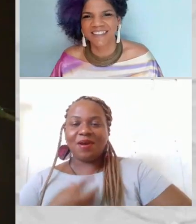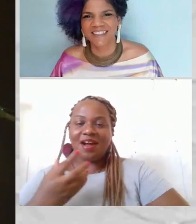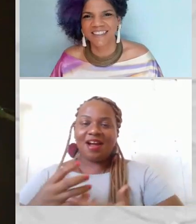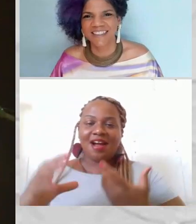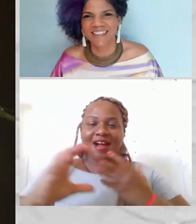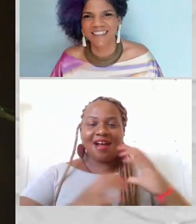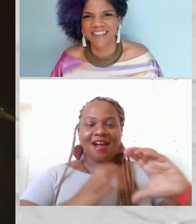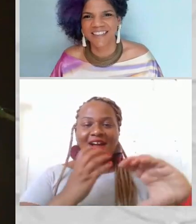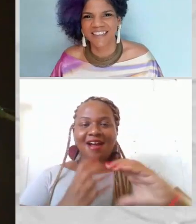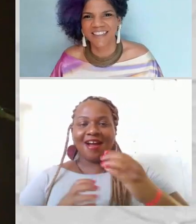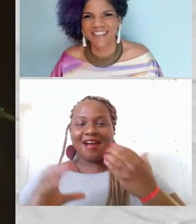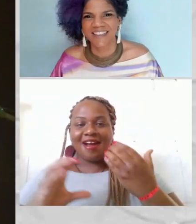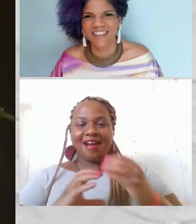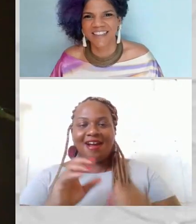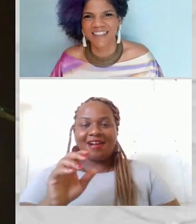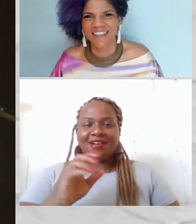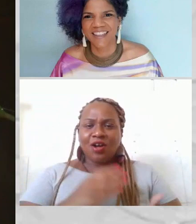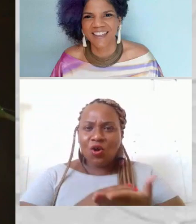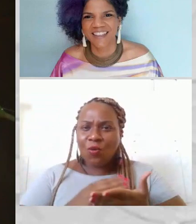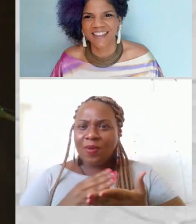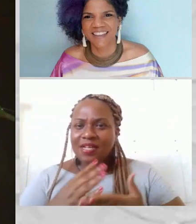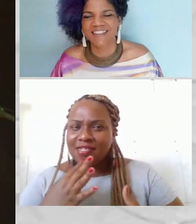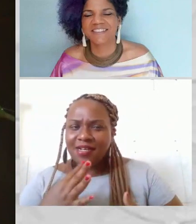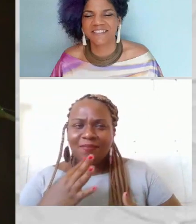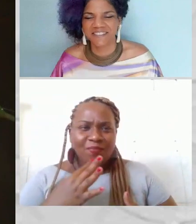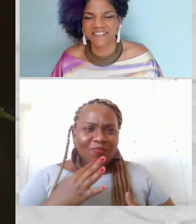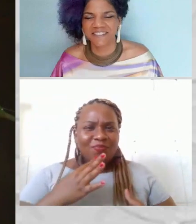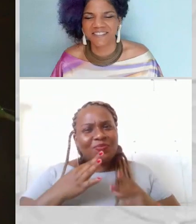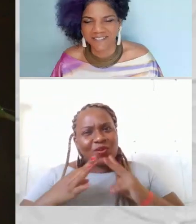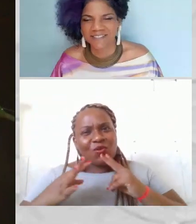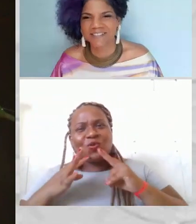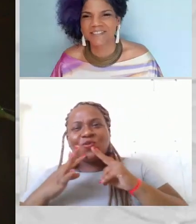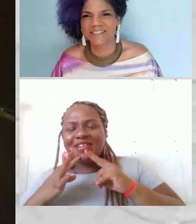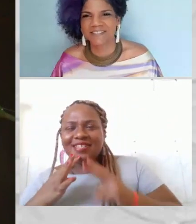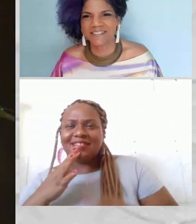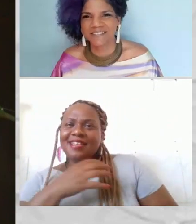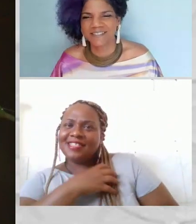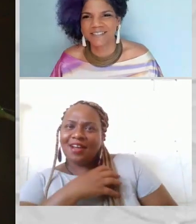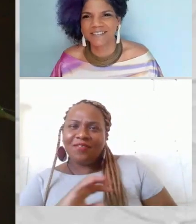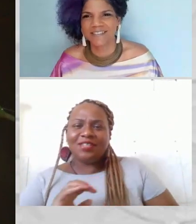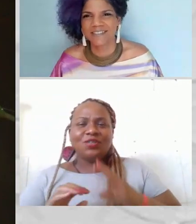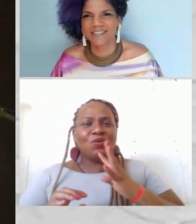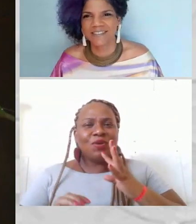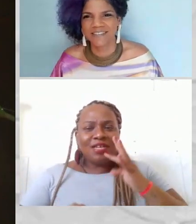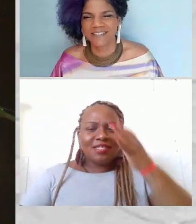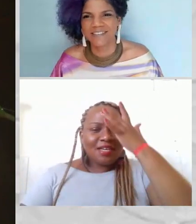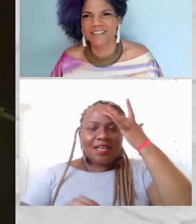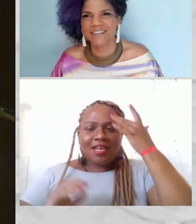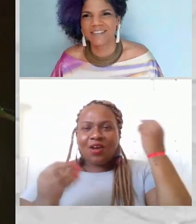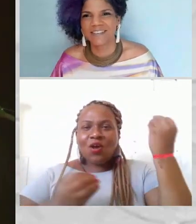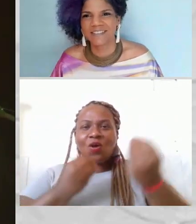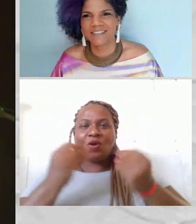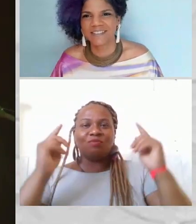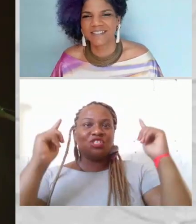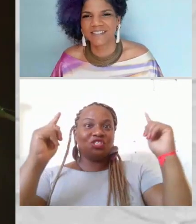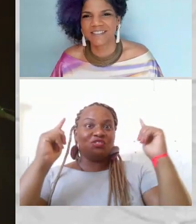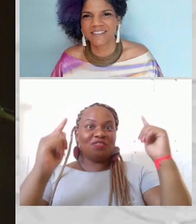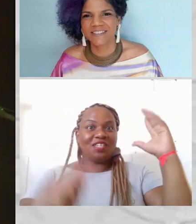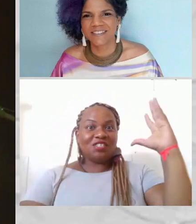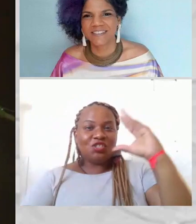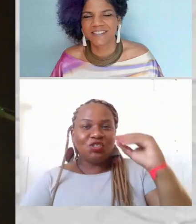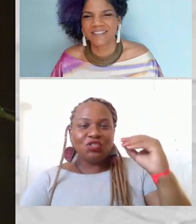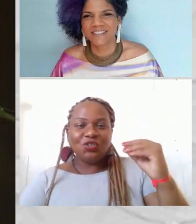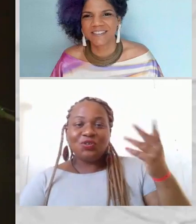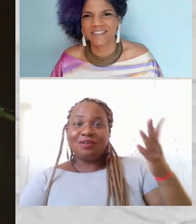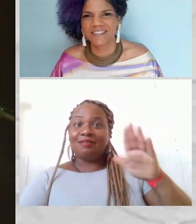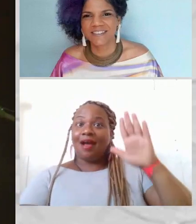da Zaca Timuana. Ali eu fui começando a conhecer Salvador, conhecer as pessoas e conhecer a noite. E conhecer, e aí fui ficando e estou aqui